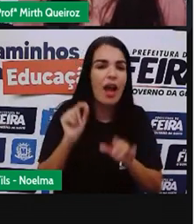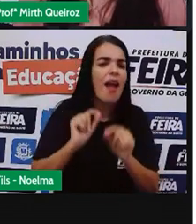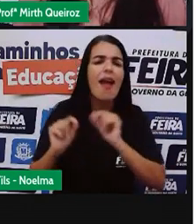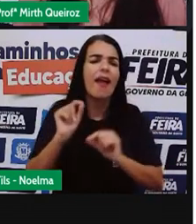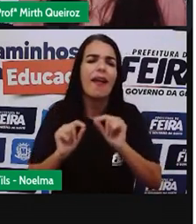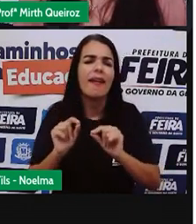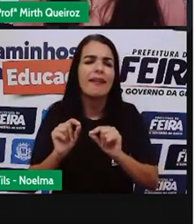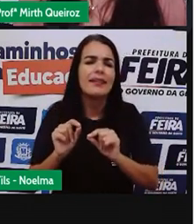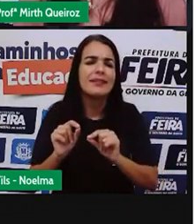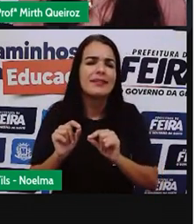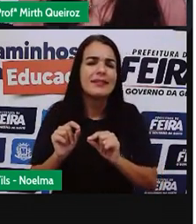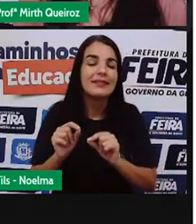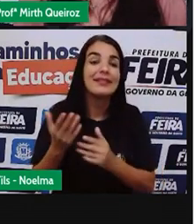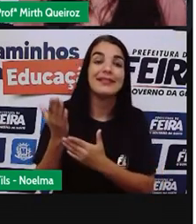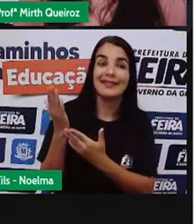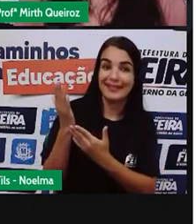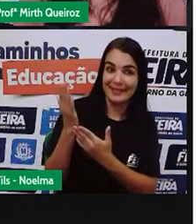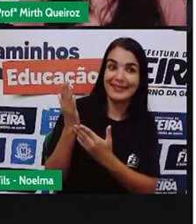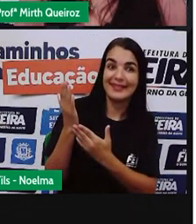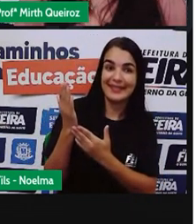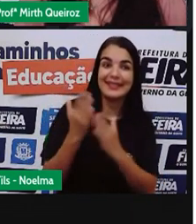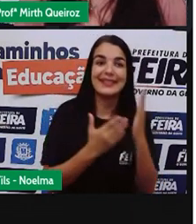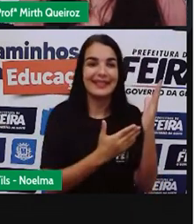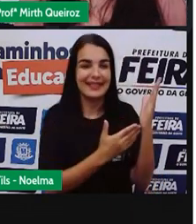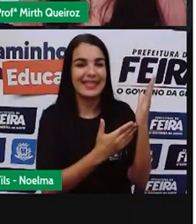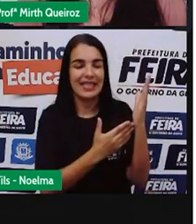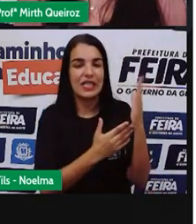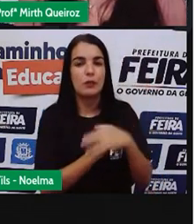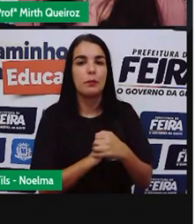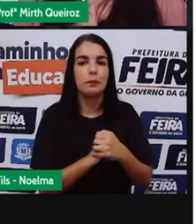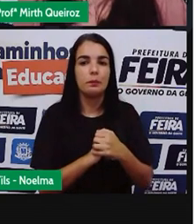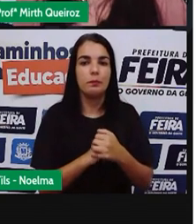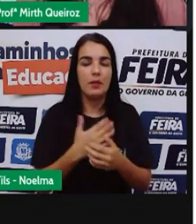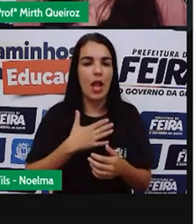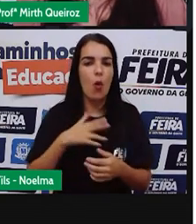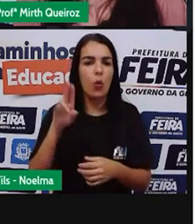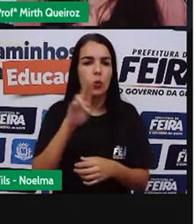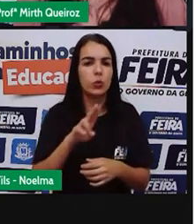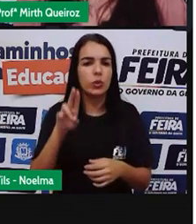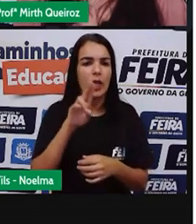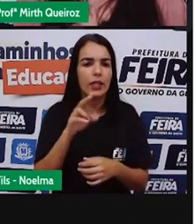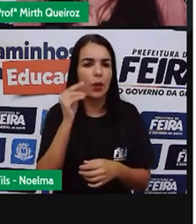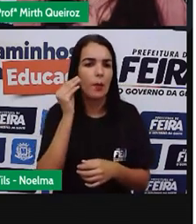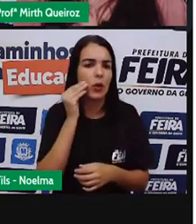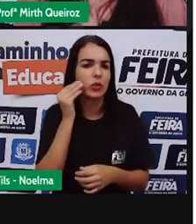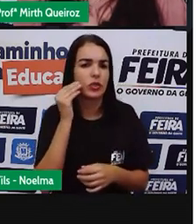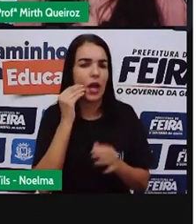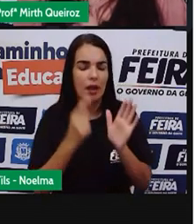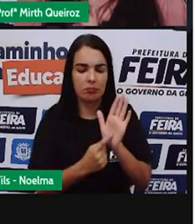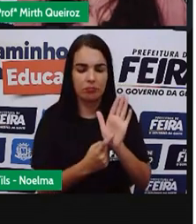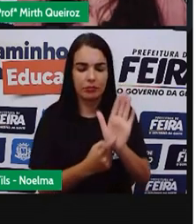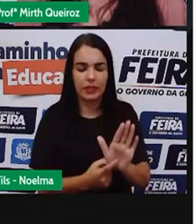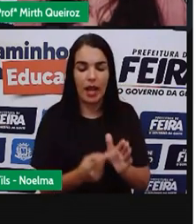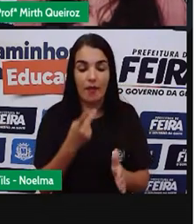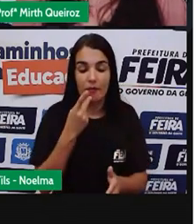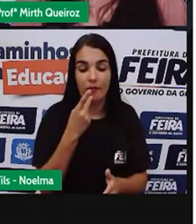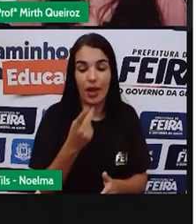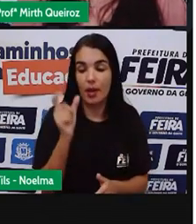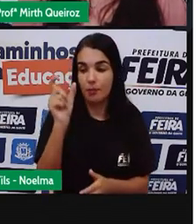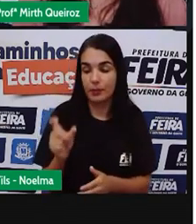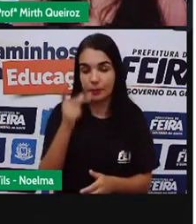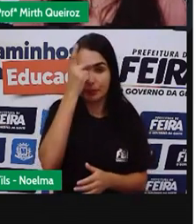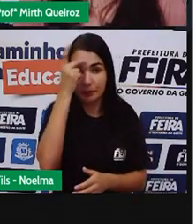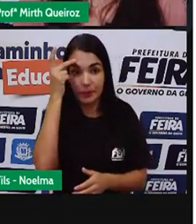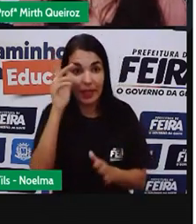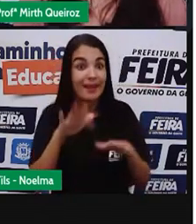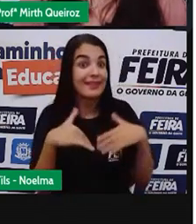eu? Dois pontos. Sou usado para indicar a fala de um personagem. Quem